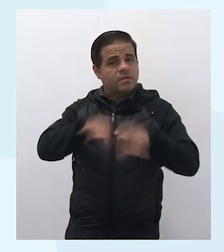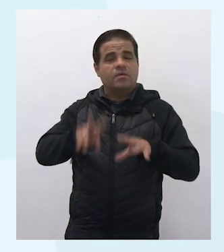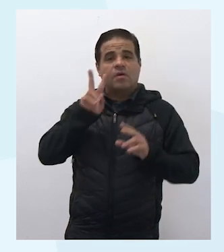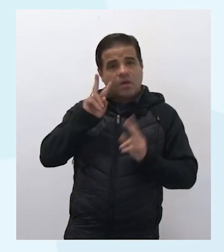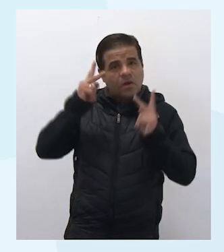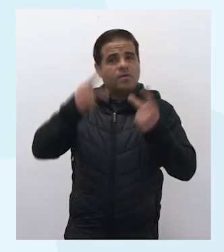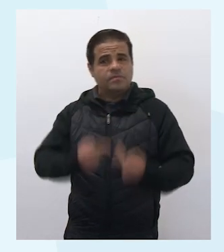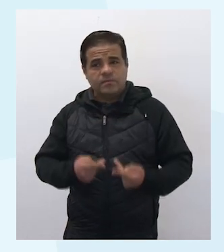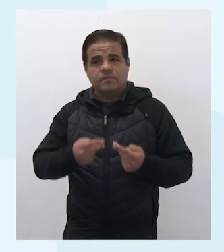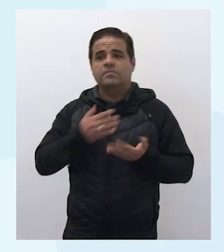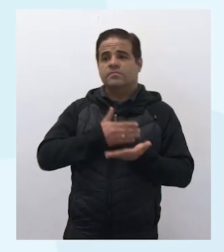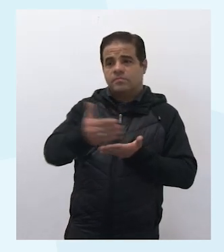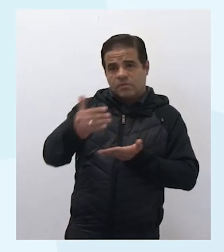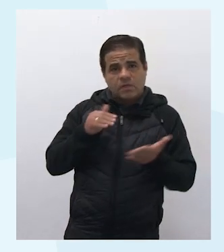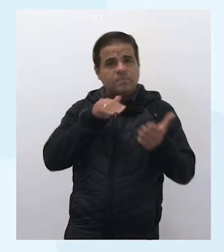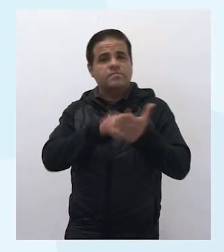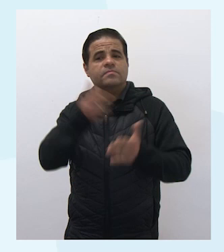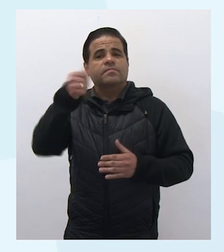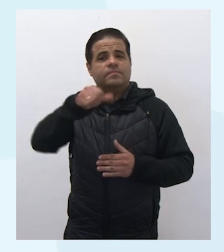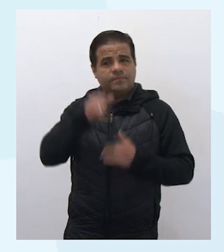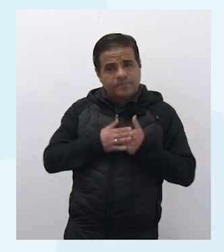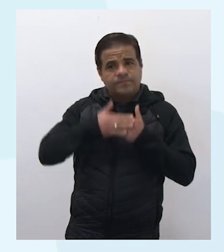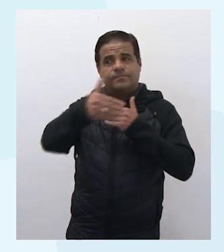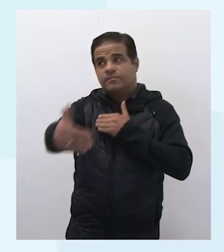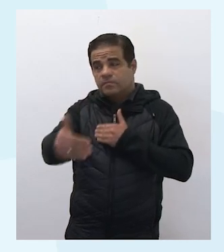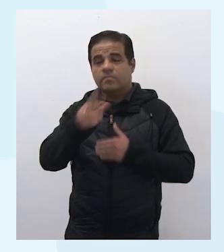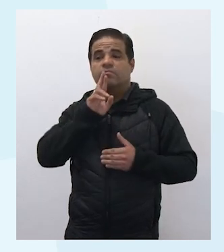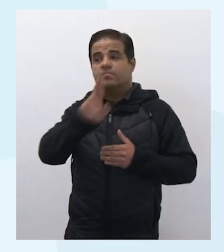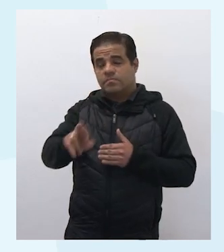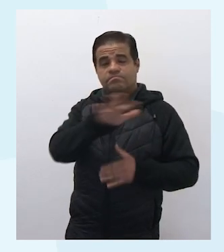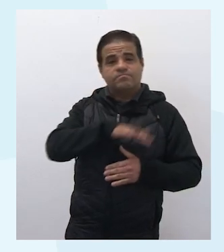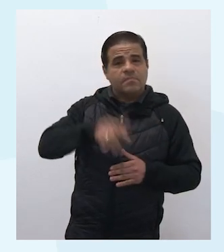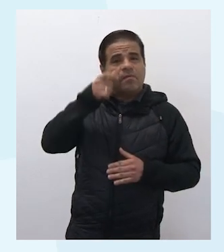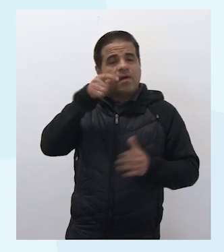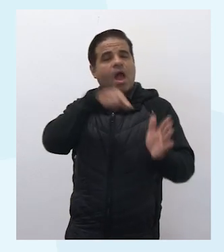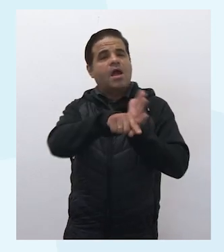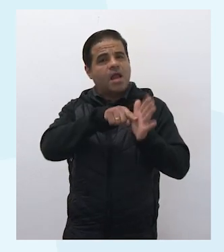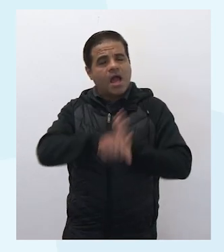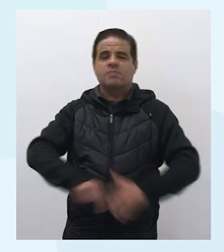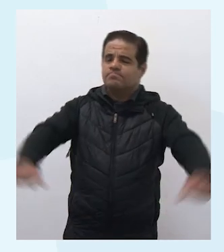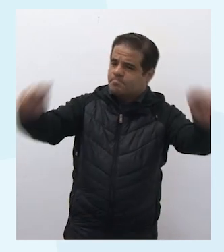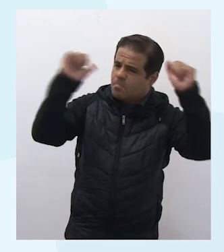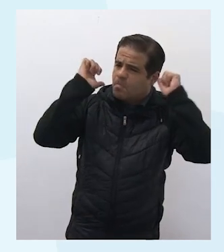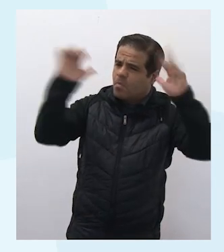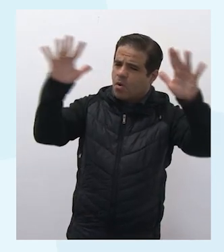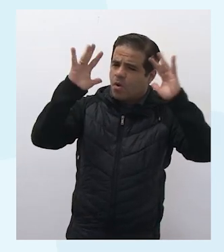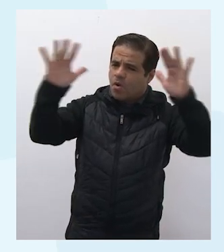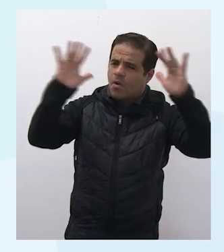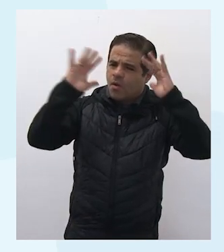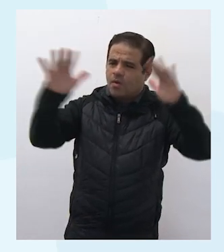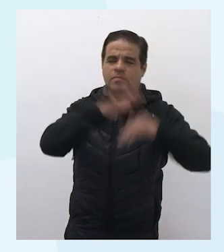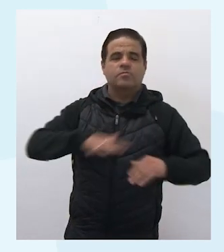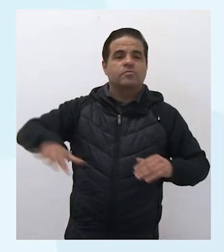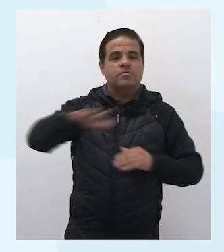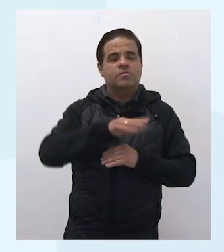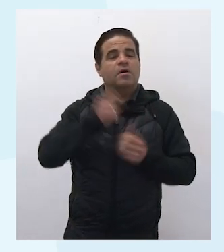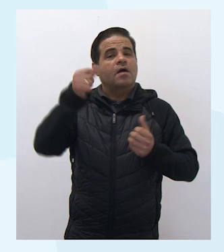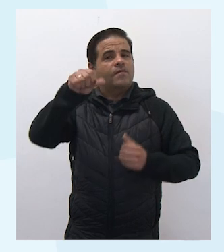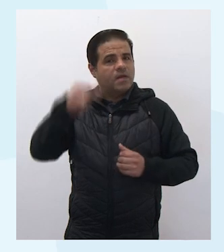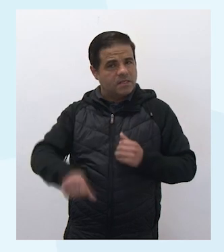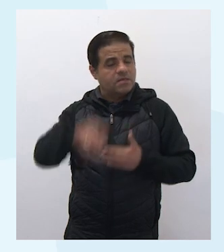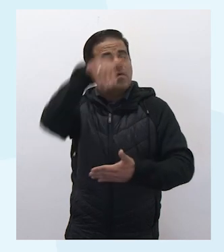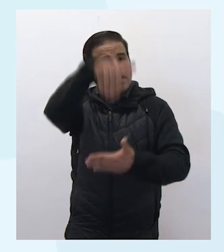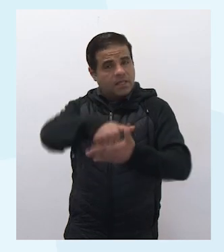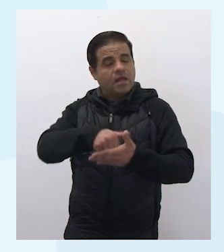reconhecer alcances e limites do uso de seus resultados para análise e reflexão do desempenho escolar nas avaliações internas e